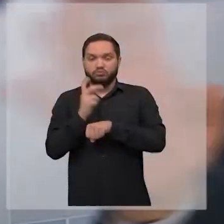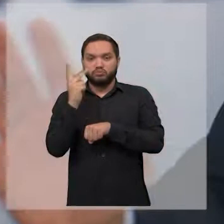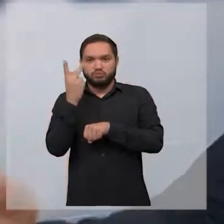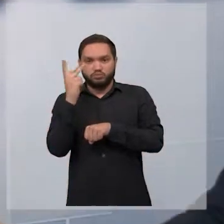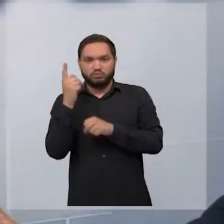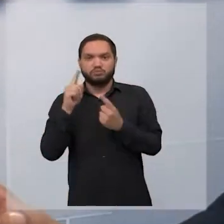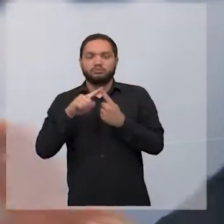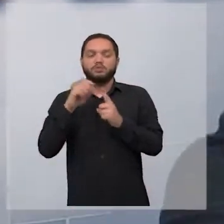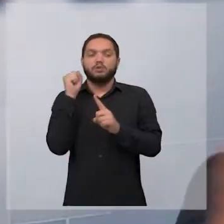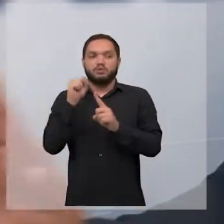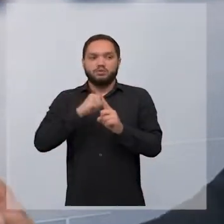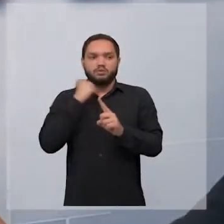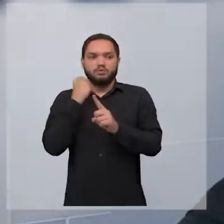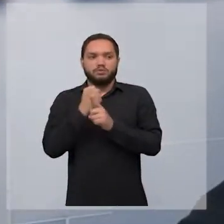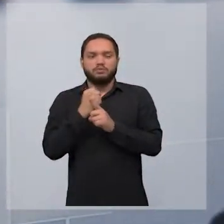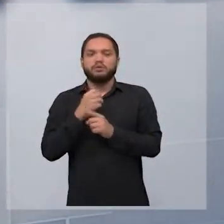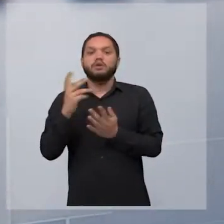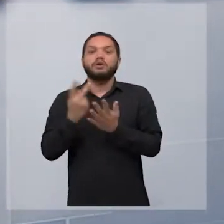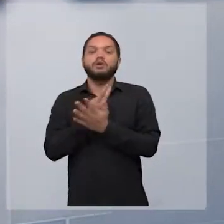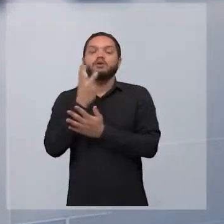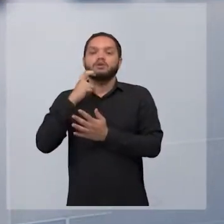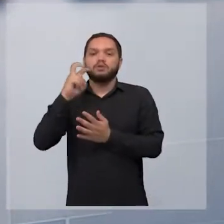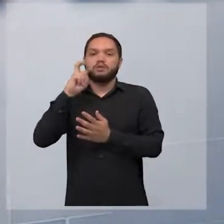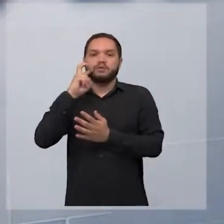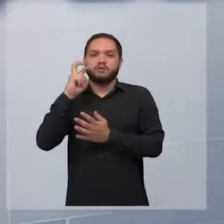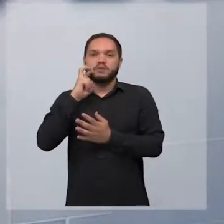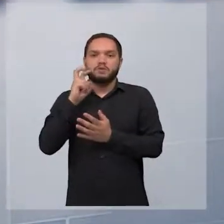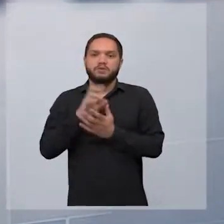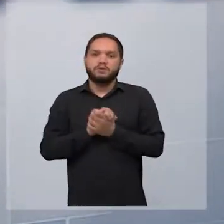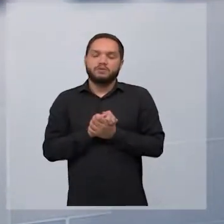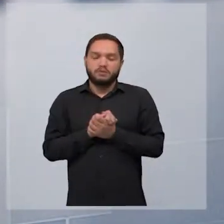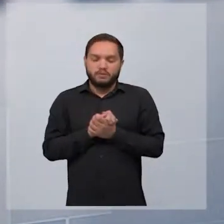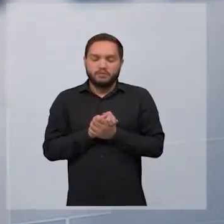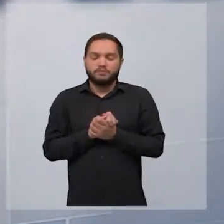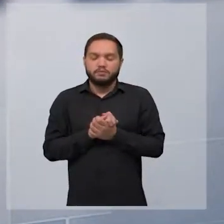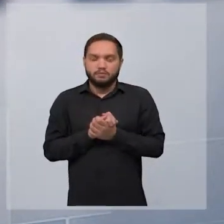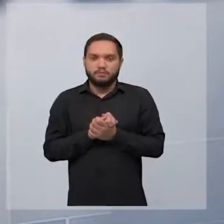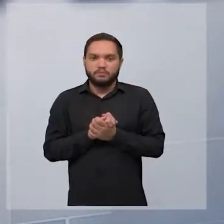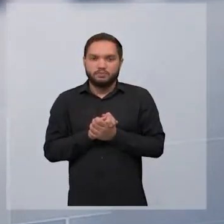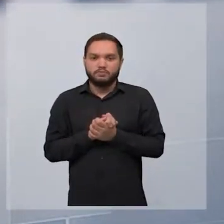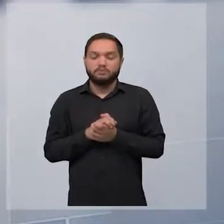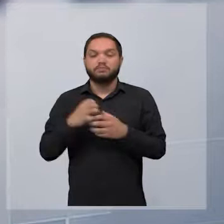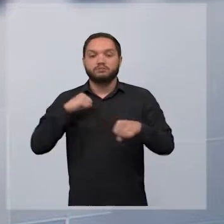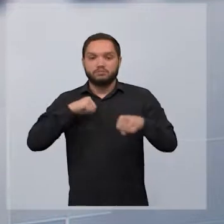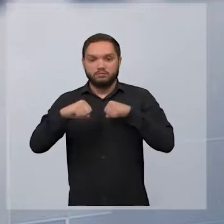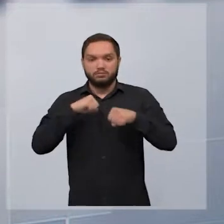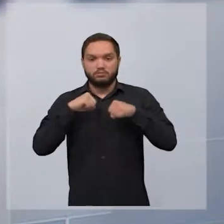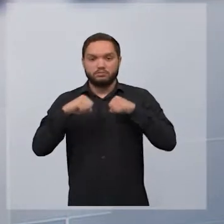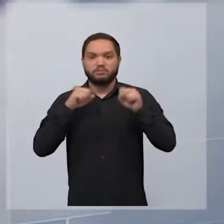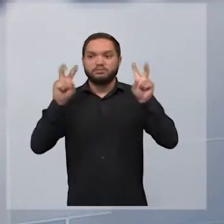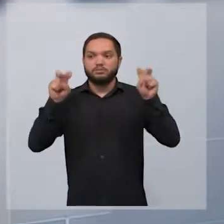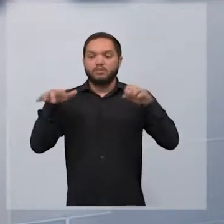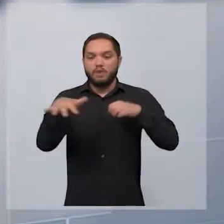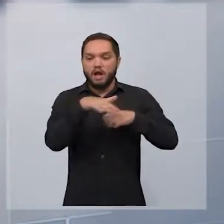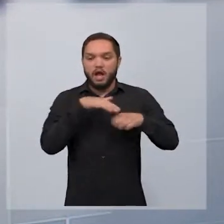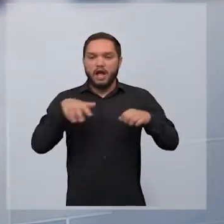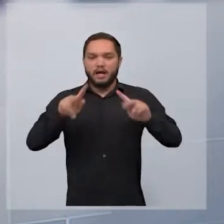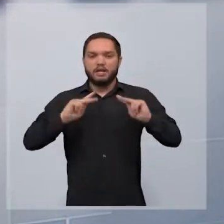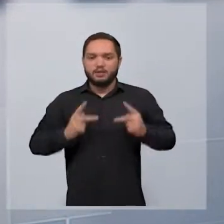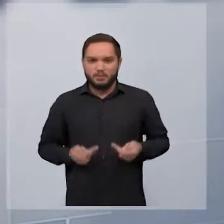O caso é quinta-feira. Eu vou deixar a pauta pronta, né? Esse debate das humanas no país.